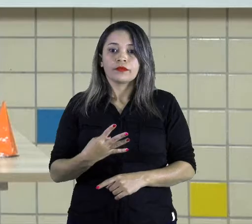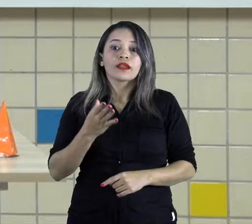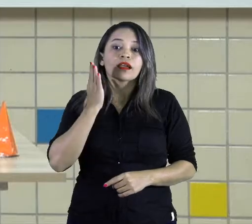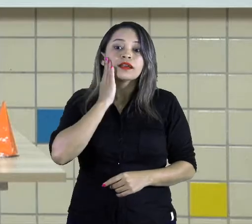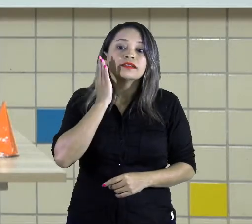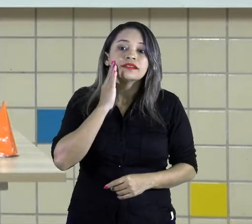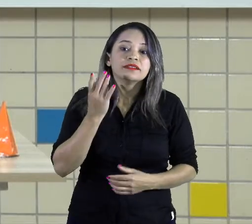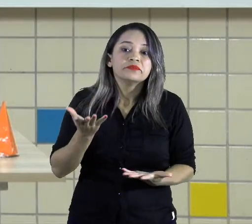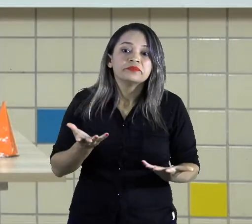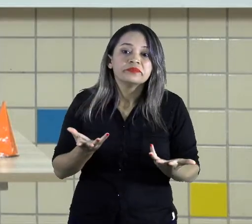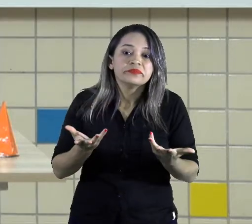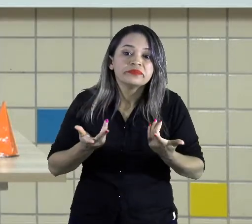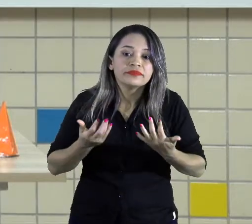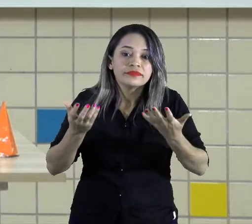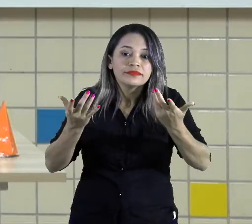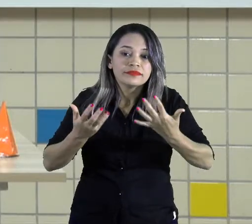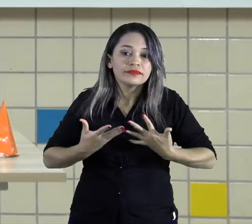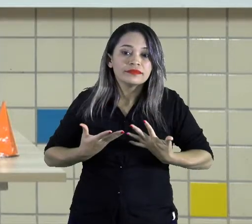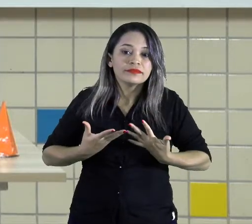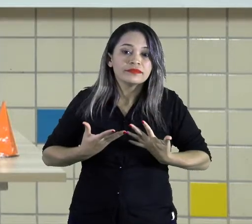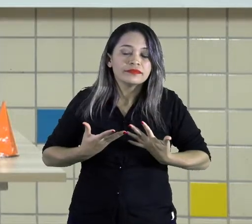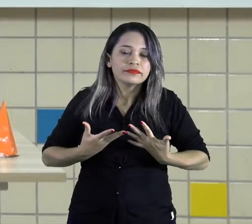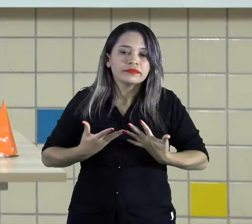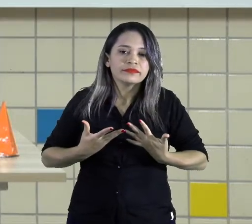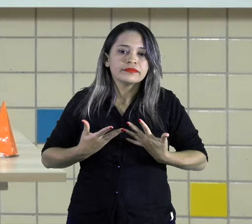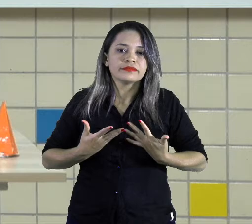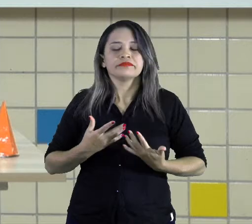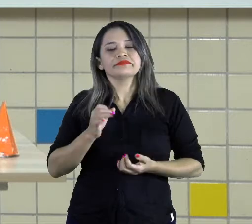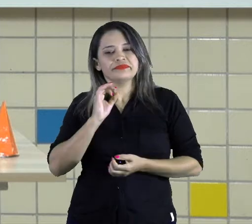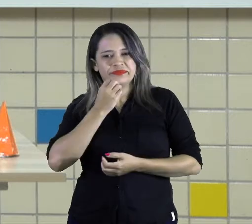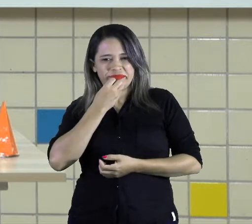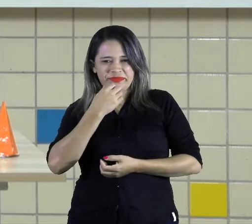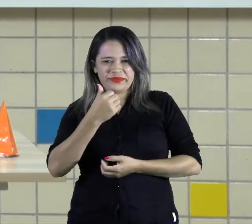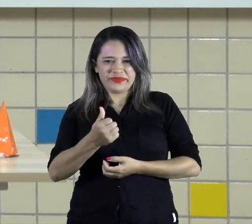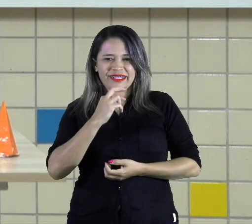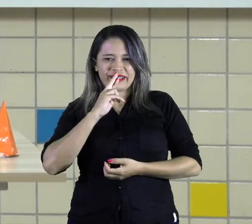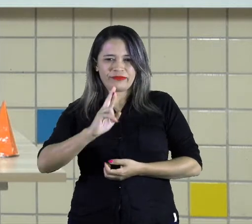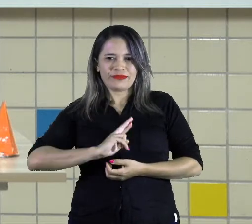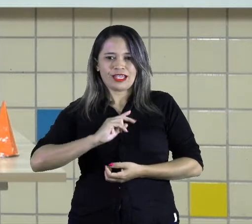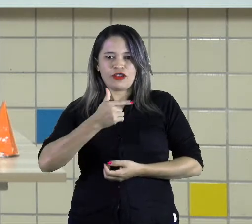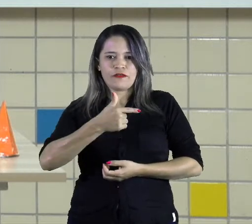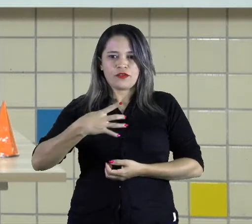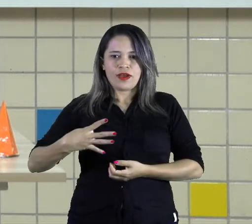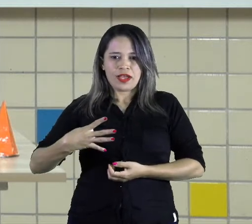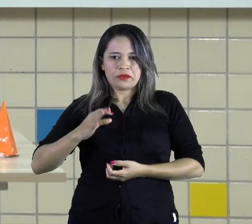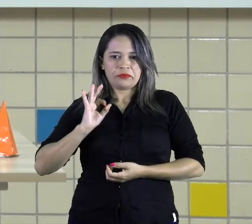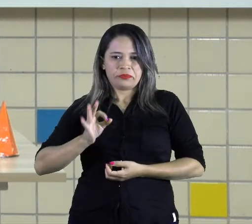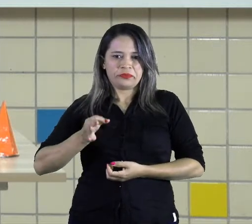saber? 6 vezes 4? Muito bem, quem respondeu 24, ó.